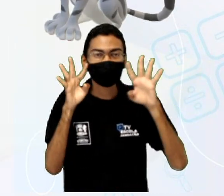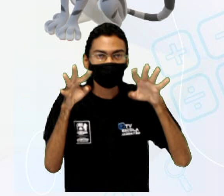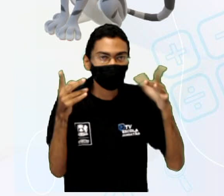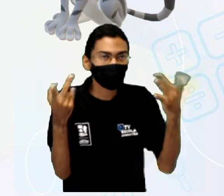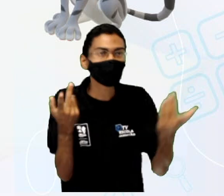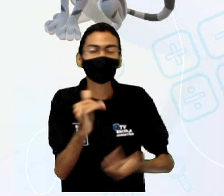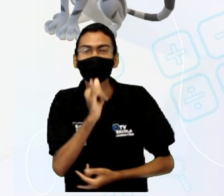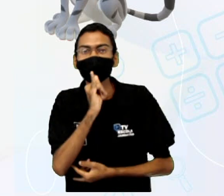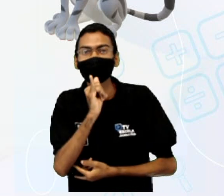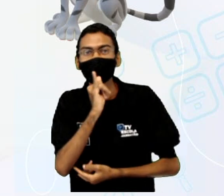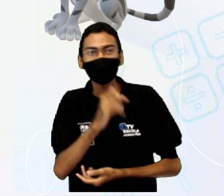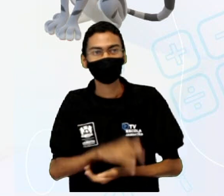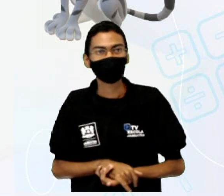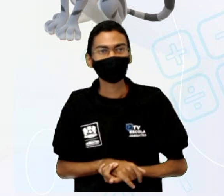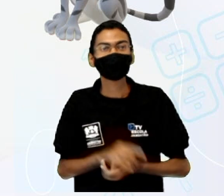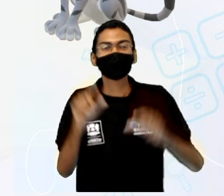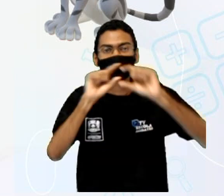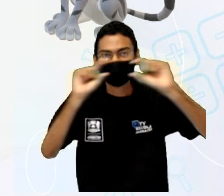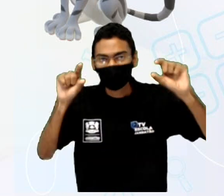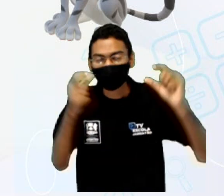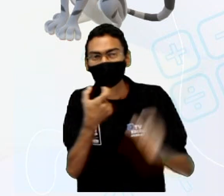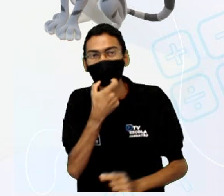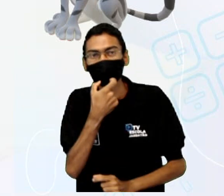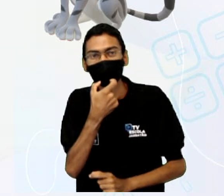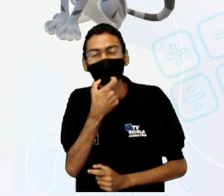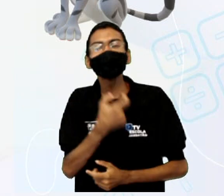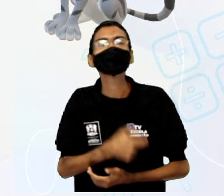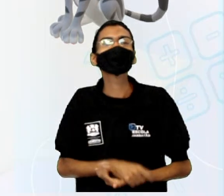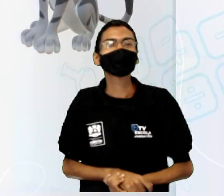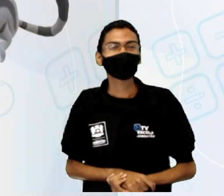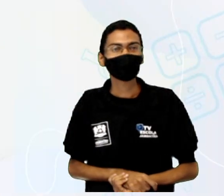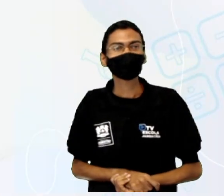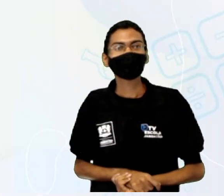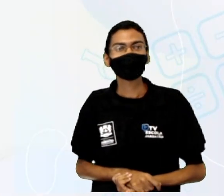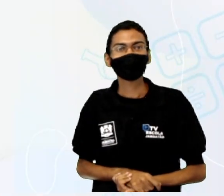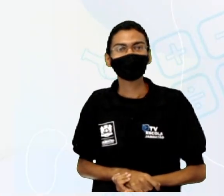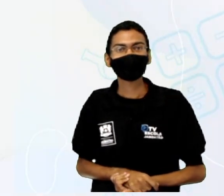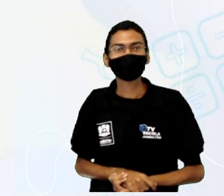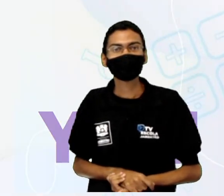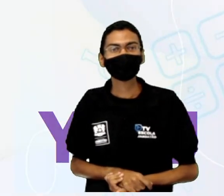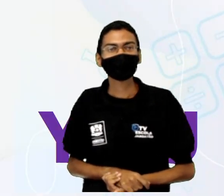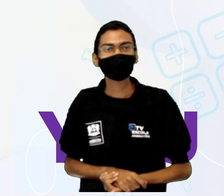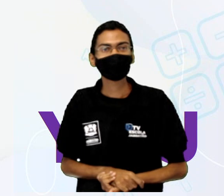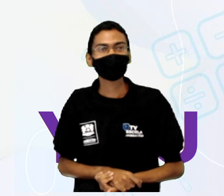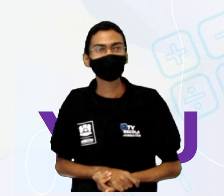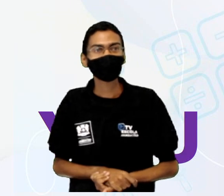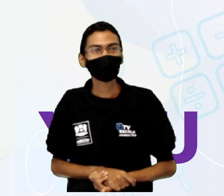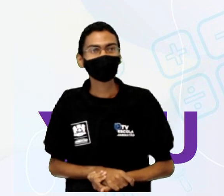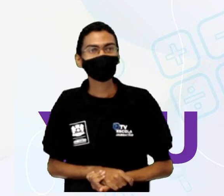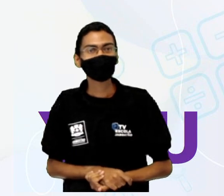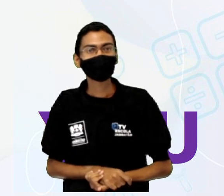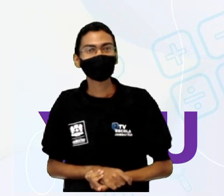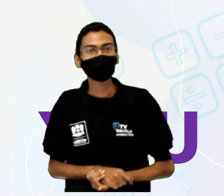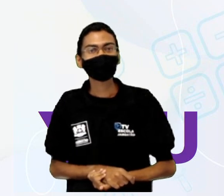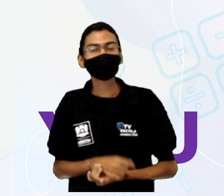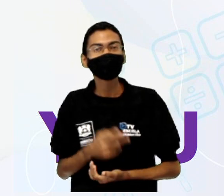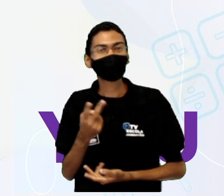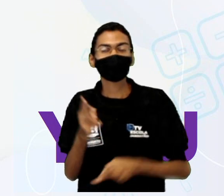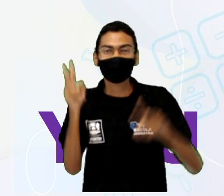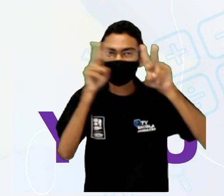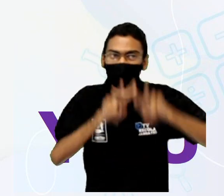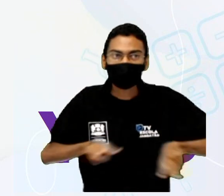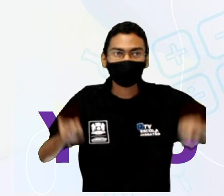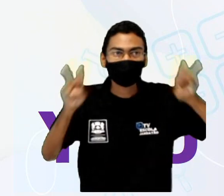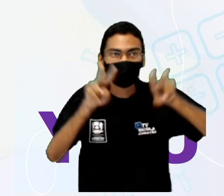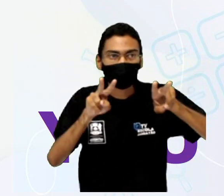um exemplo. Pay attention. Vamos lá. Aqui, a gente pode observar